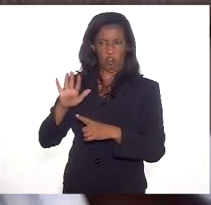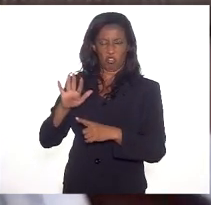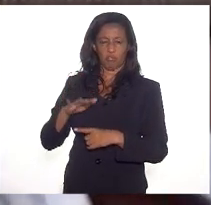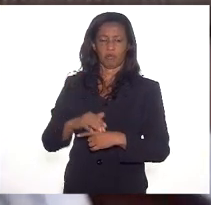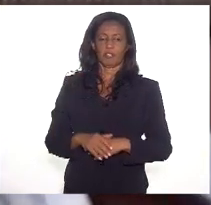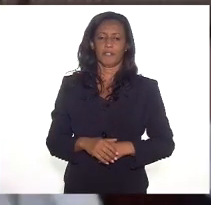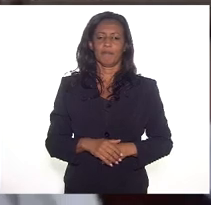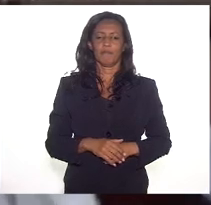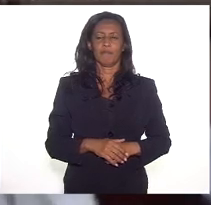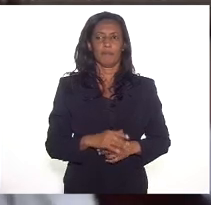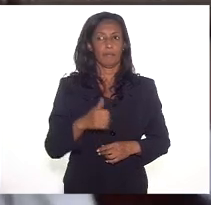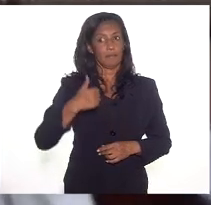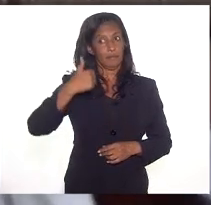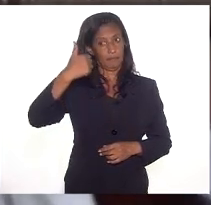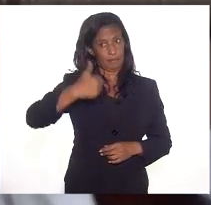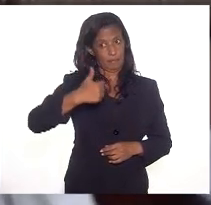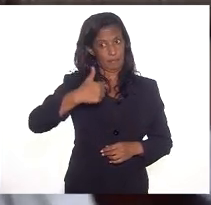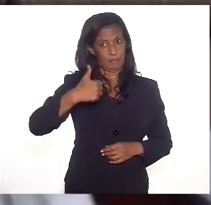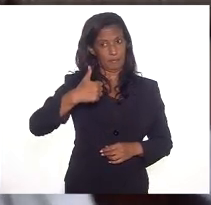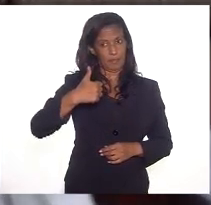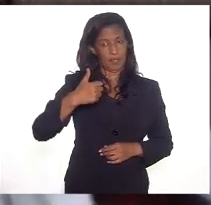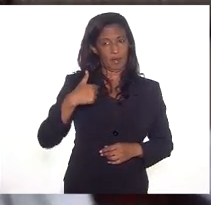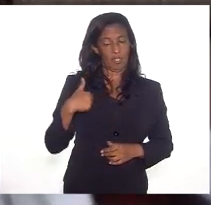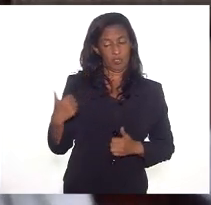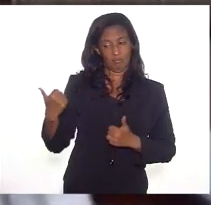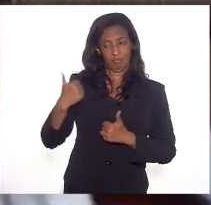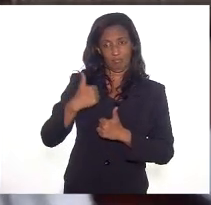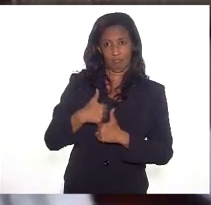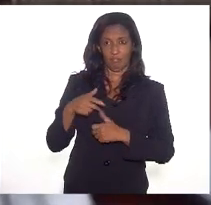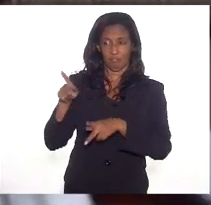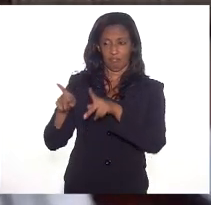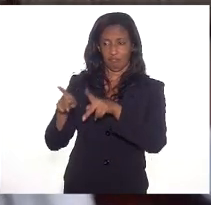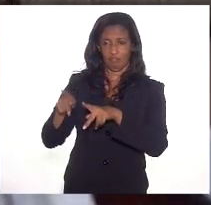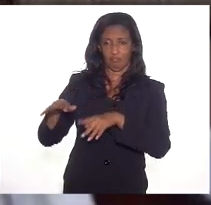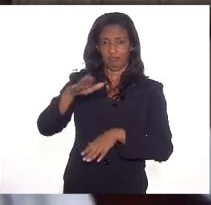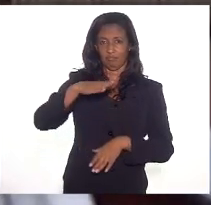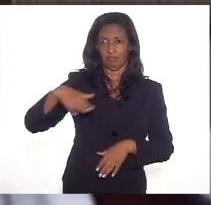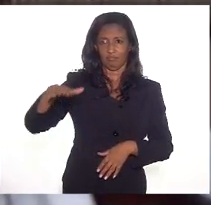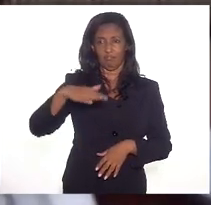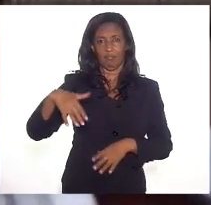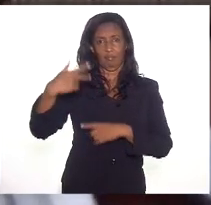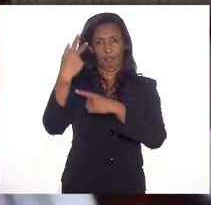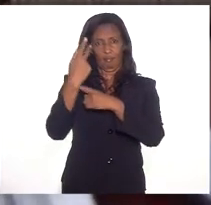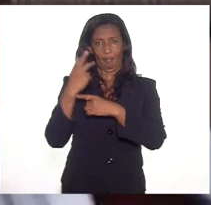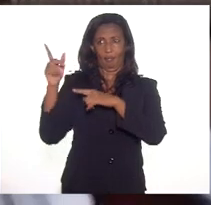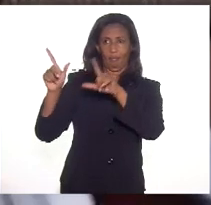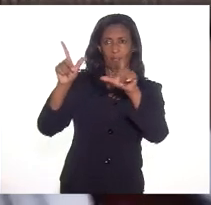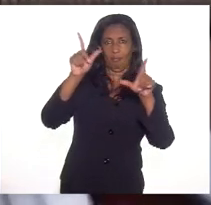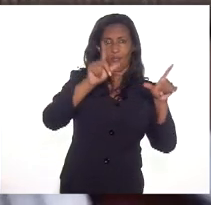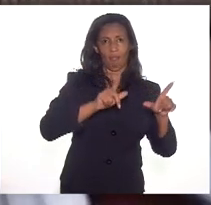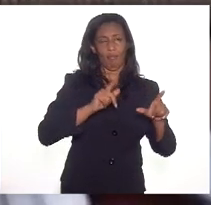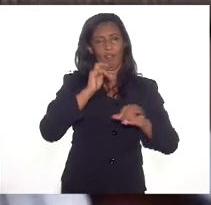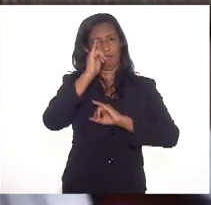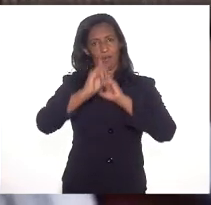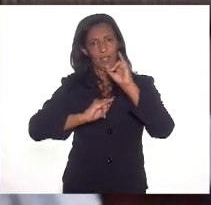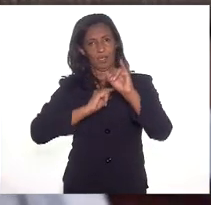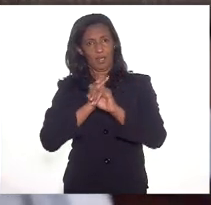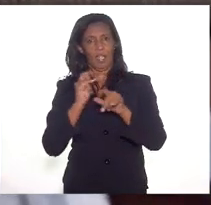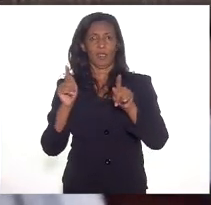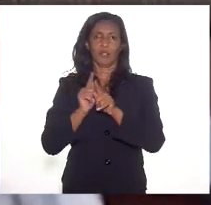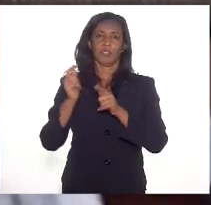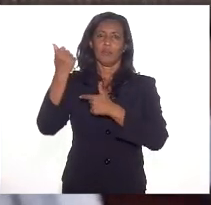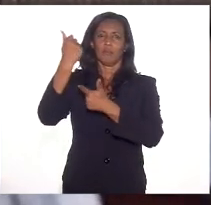porque, primeiro, a gente está sob os auspícios da população, né? O monitoramento da imprensa, das redes sociais, a própria TV Alerj,